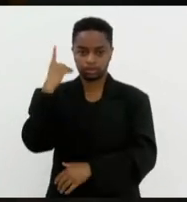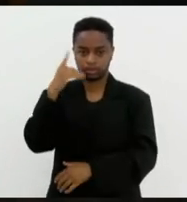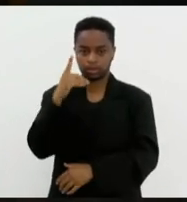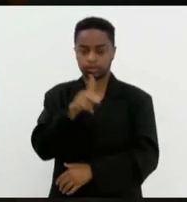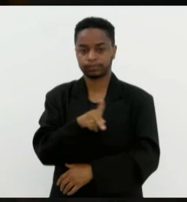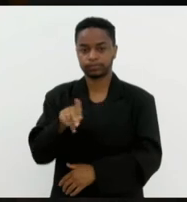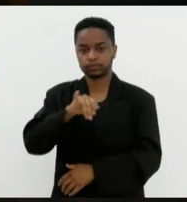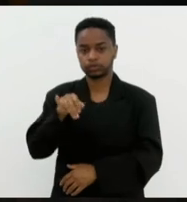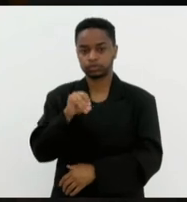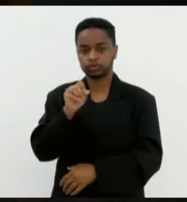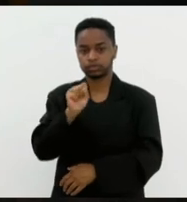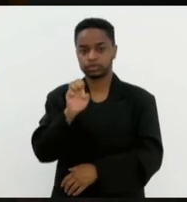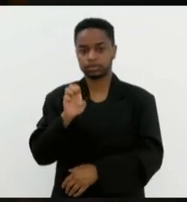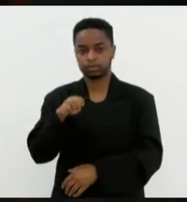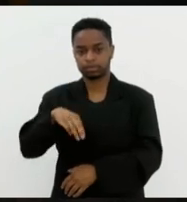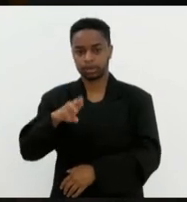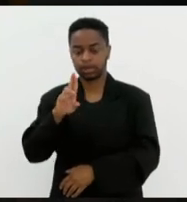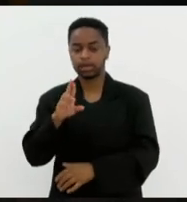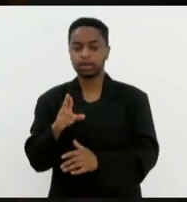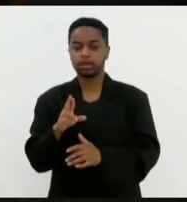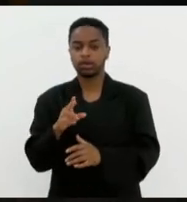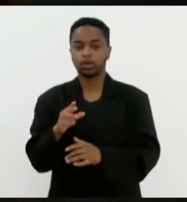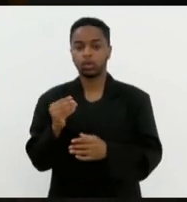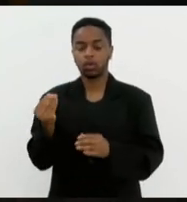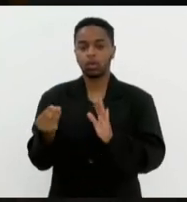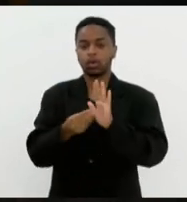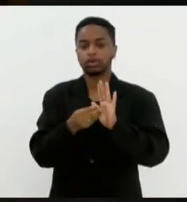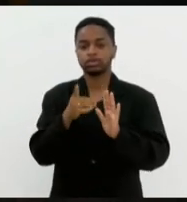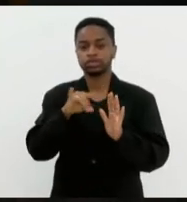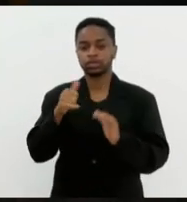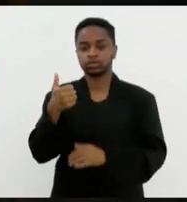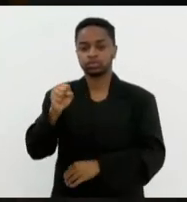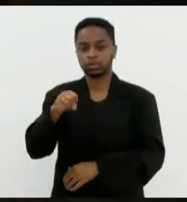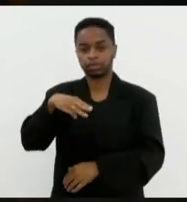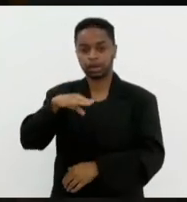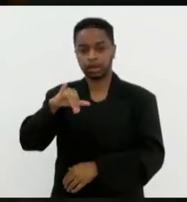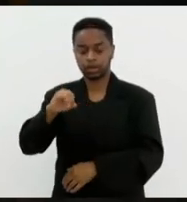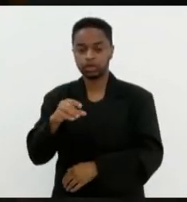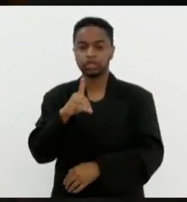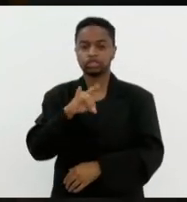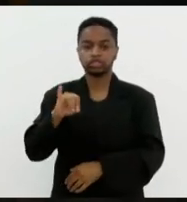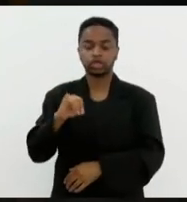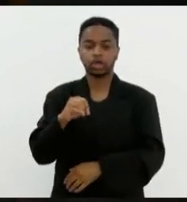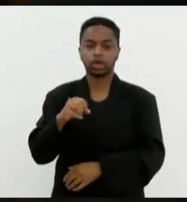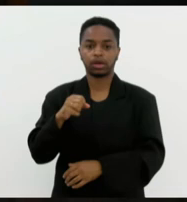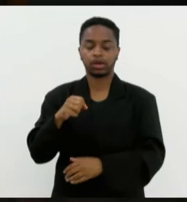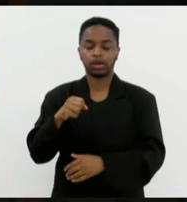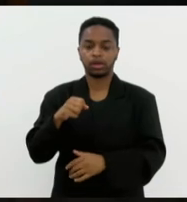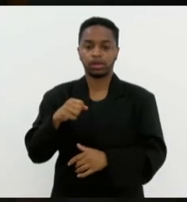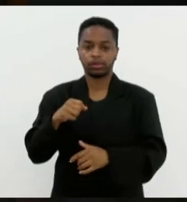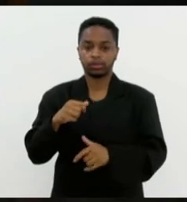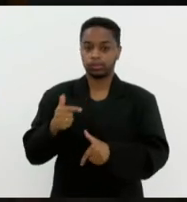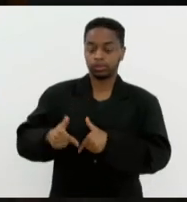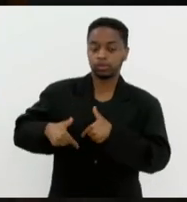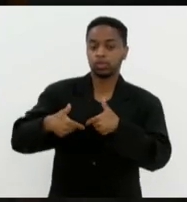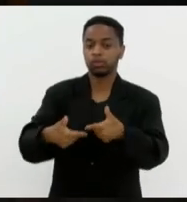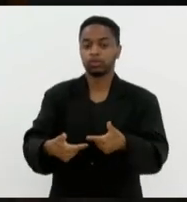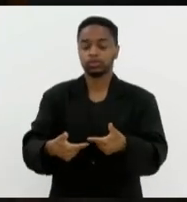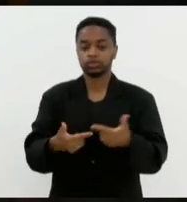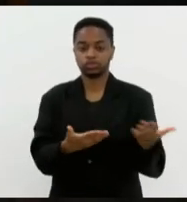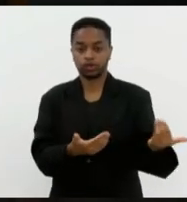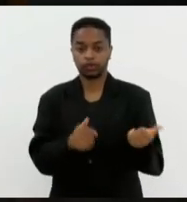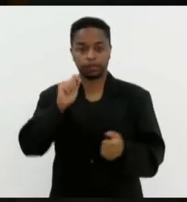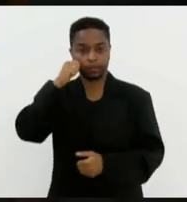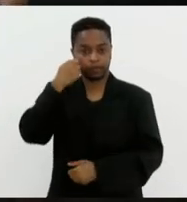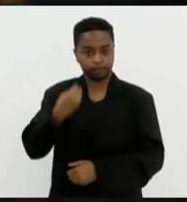professor Josemar, que institui o dia 18 de maio como dia de luta Jovem Preto Vivo, João Pedro Matos Pinto.